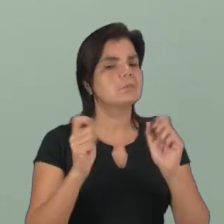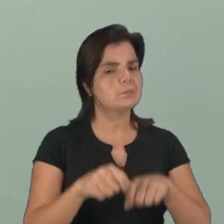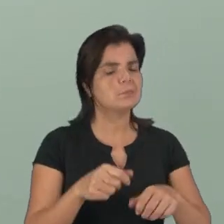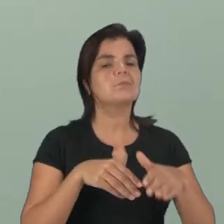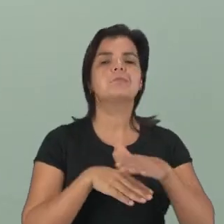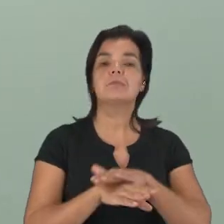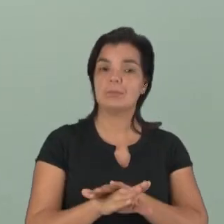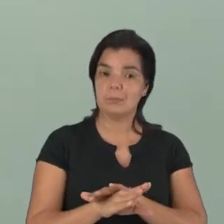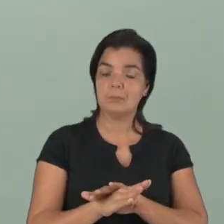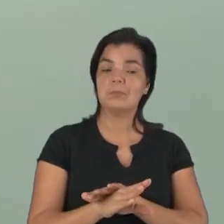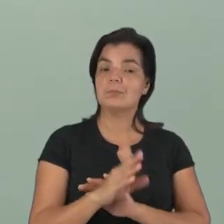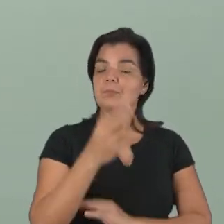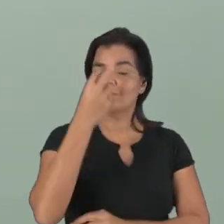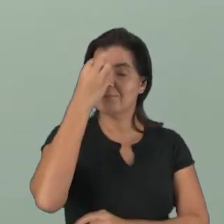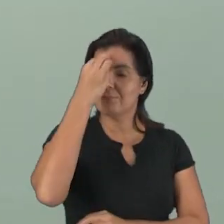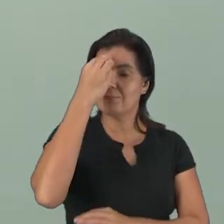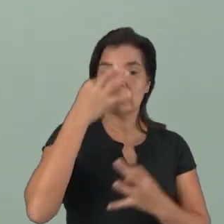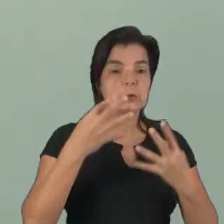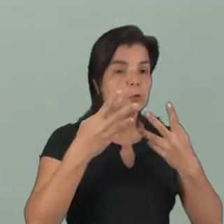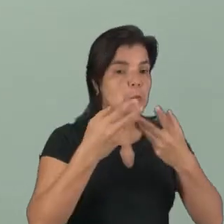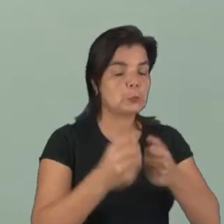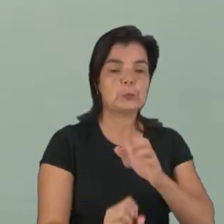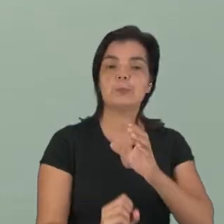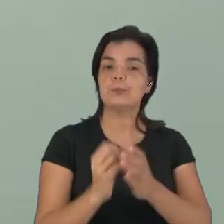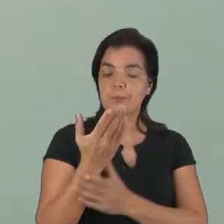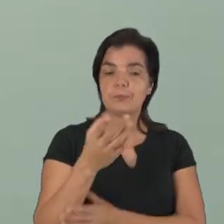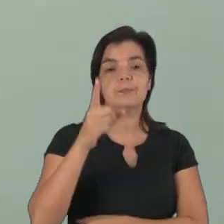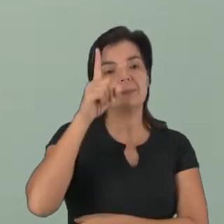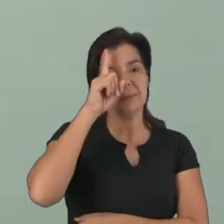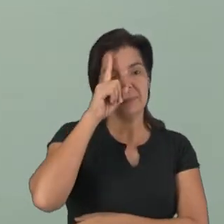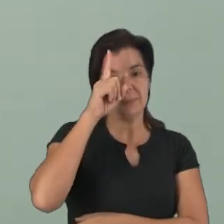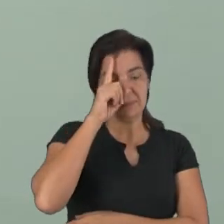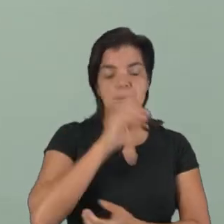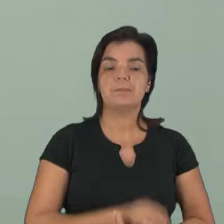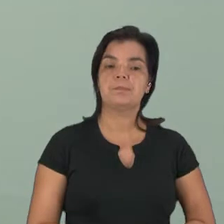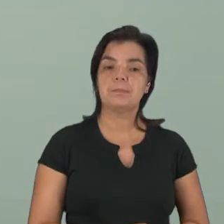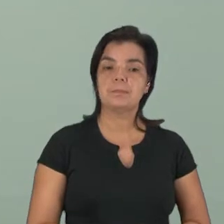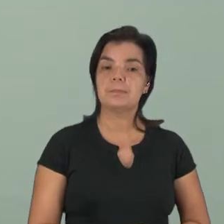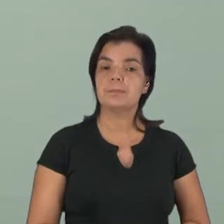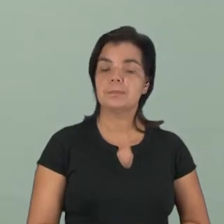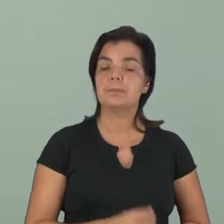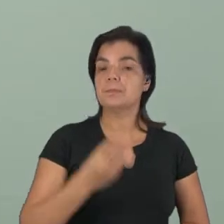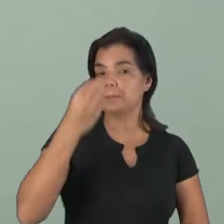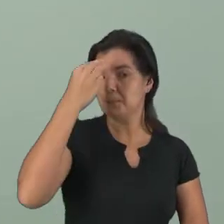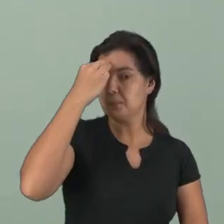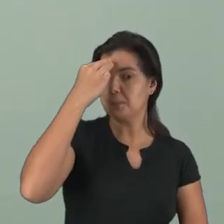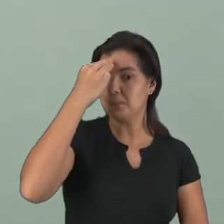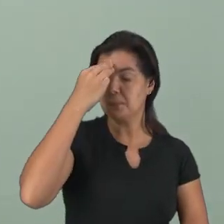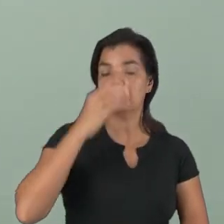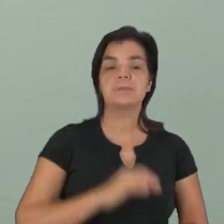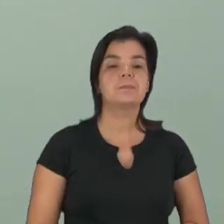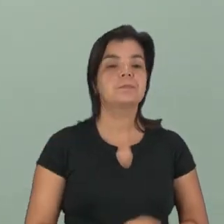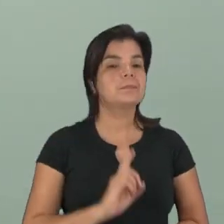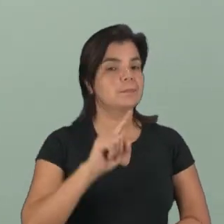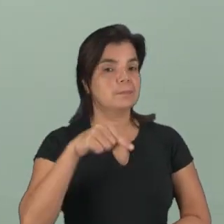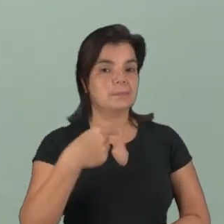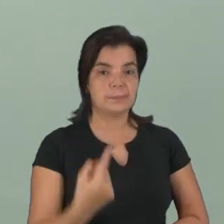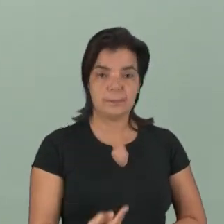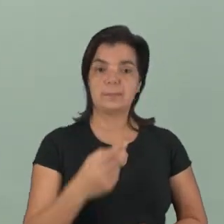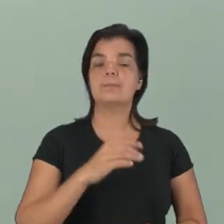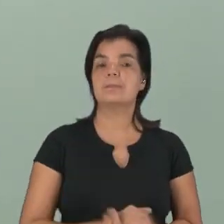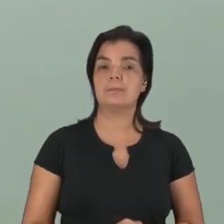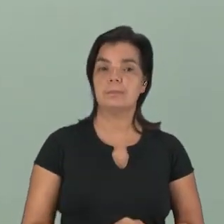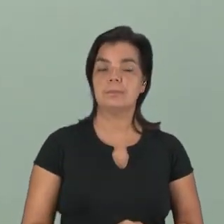pode guardar os registros de tudo o que aconteceu no dia dele ali na mente dele e logo